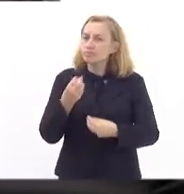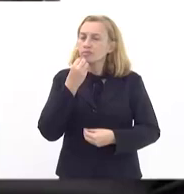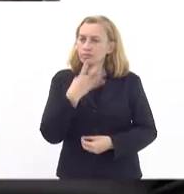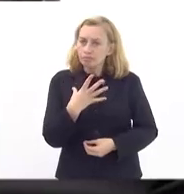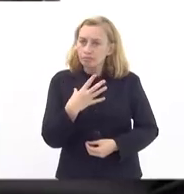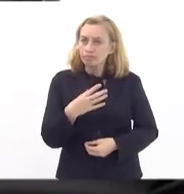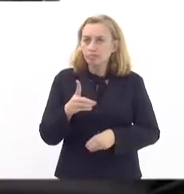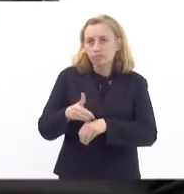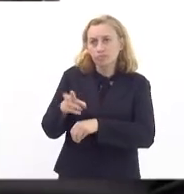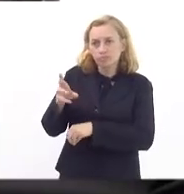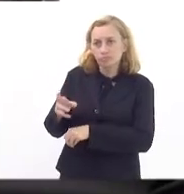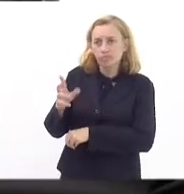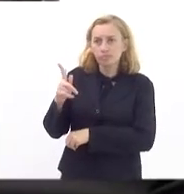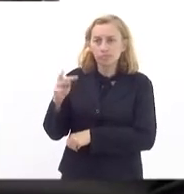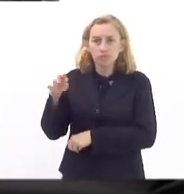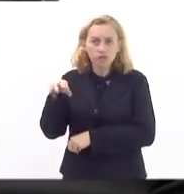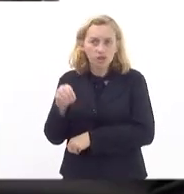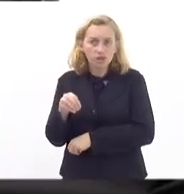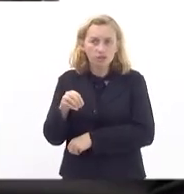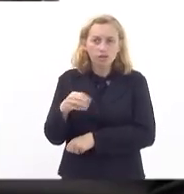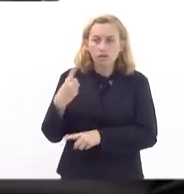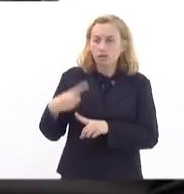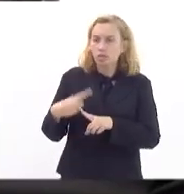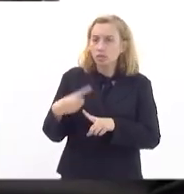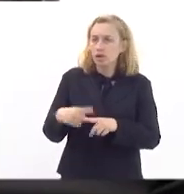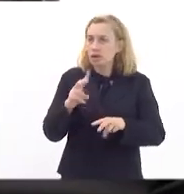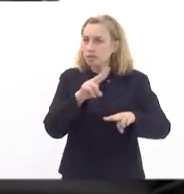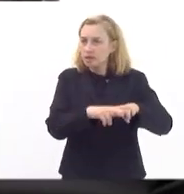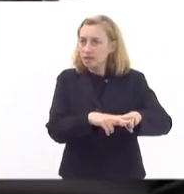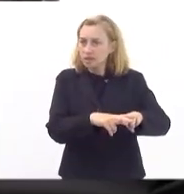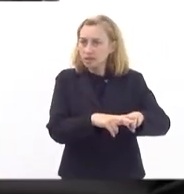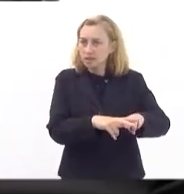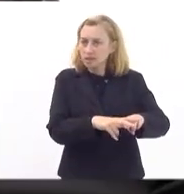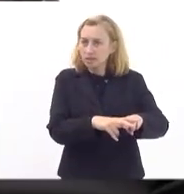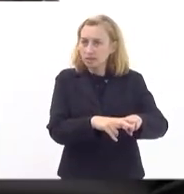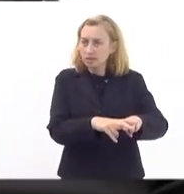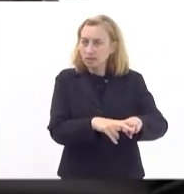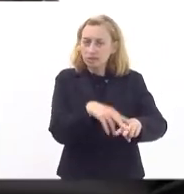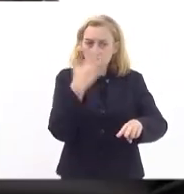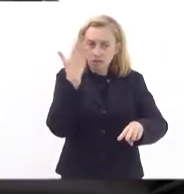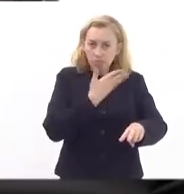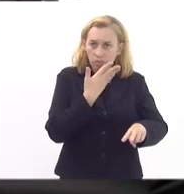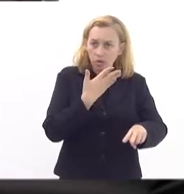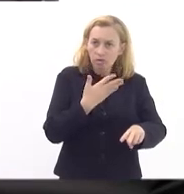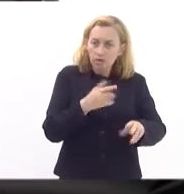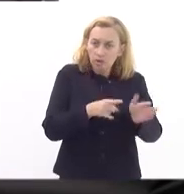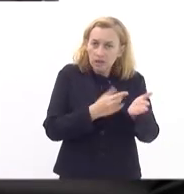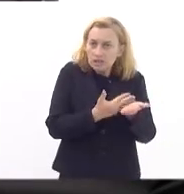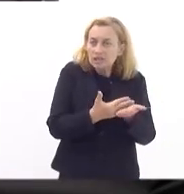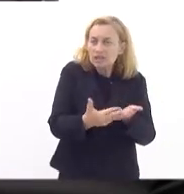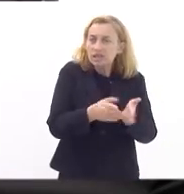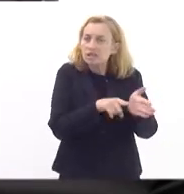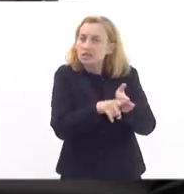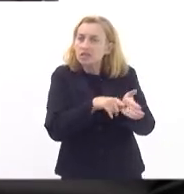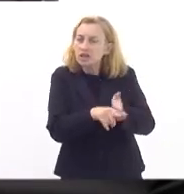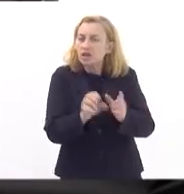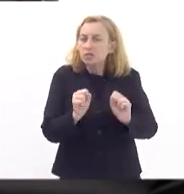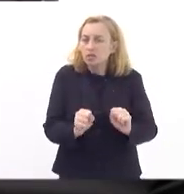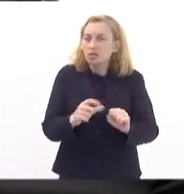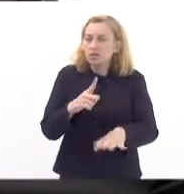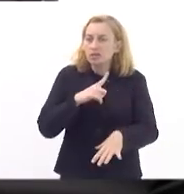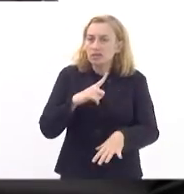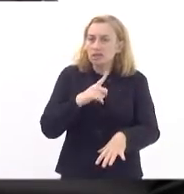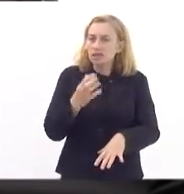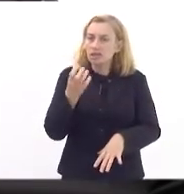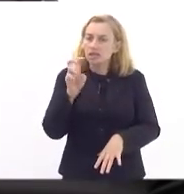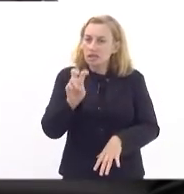bom para o doutor Gustavo porque a prisão em flagrante é uma peça de início de uma investigação se ele pudesse contar